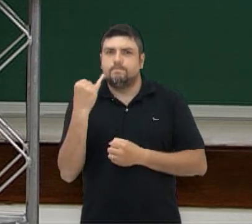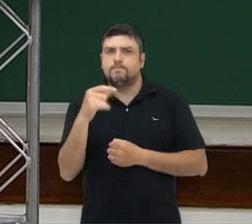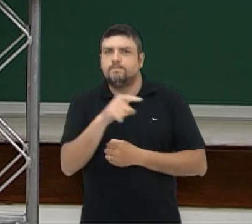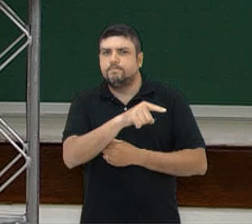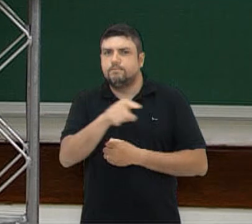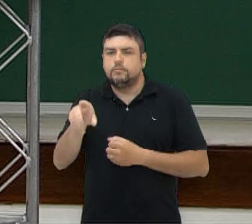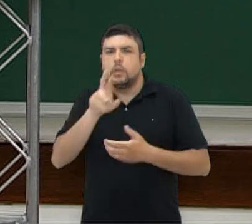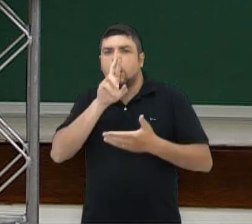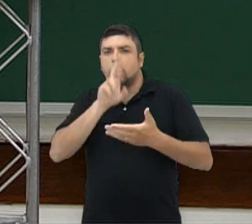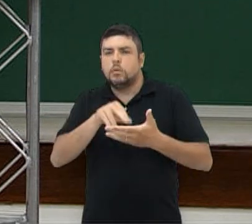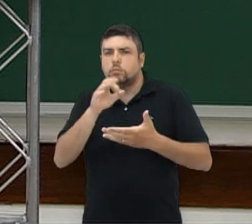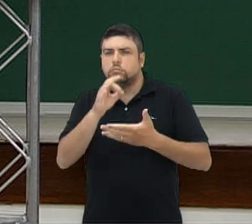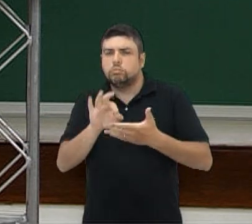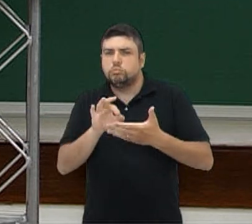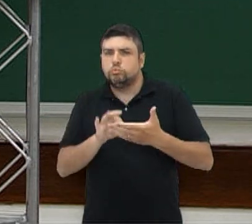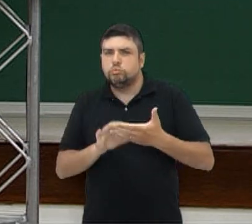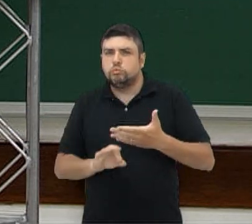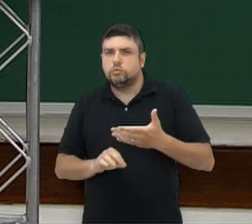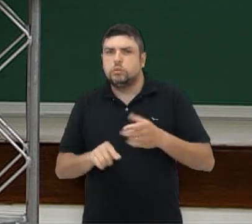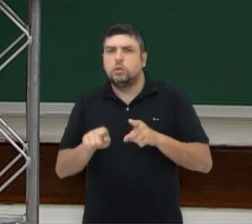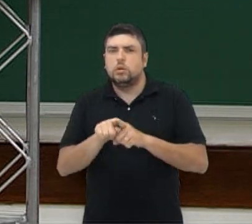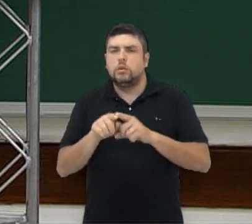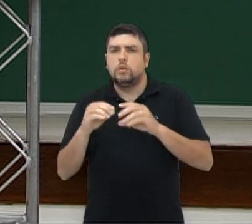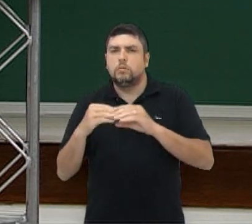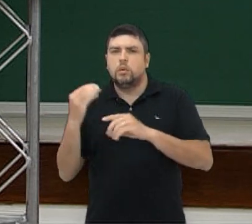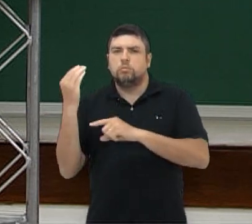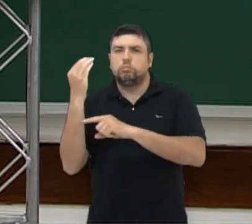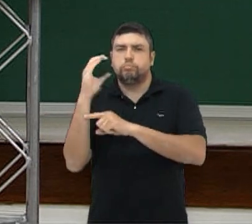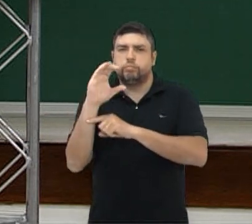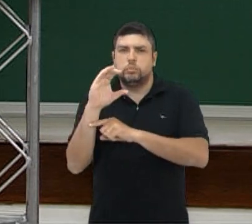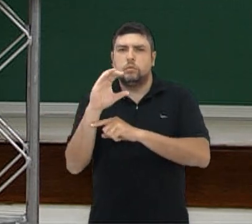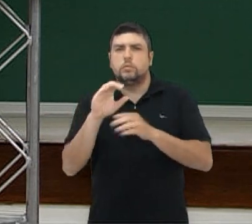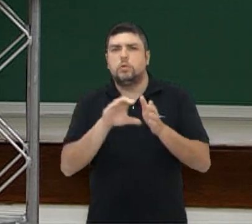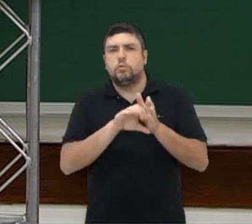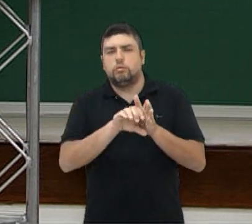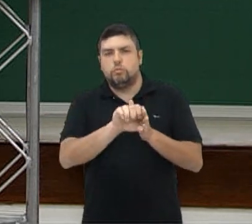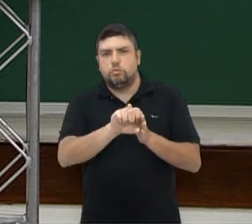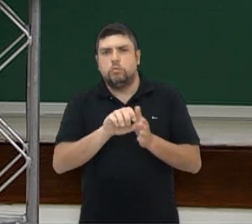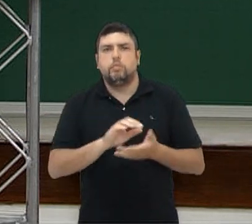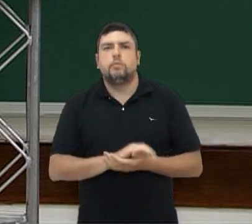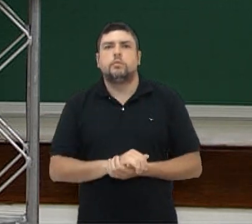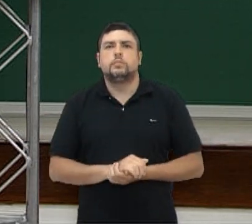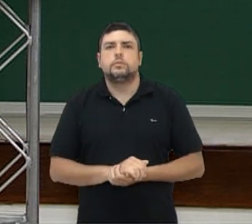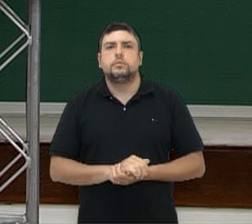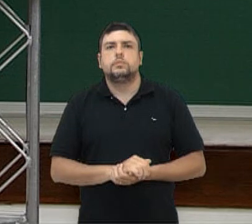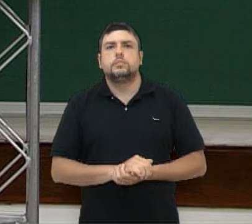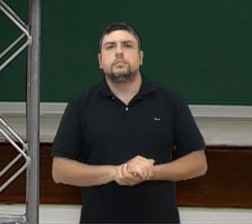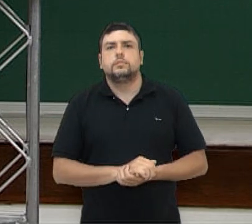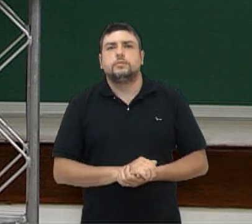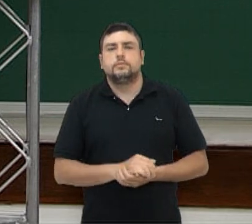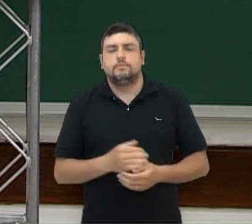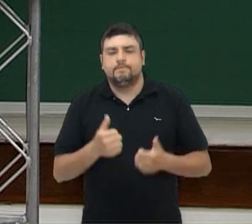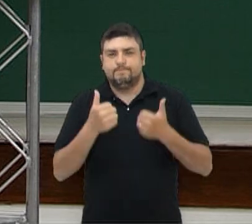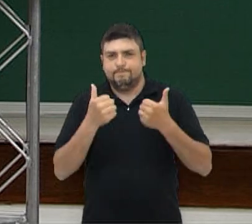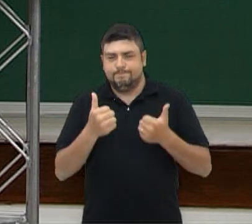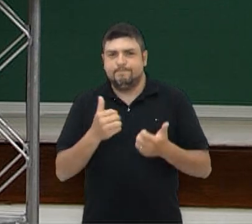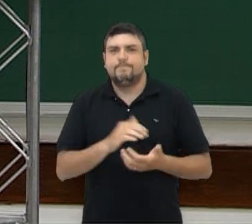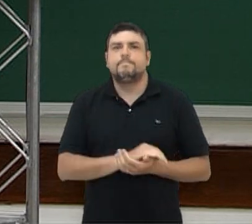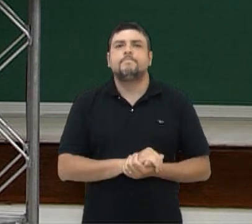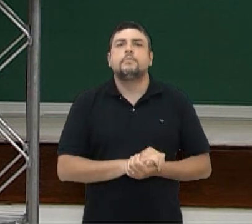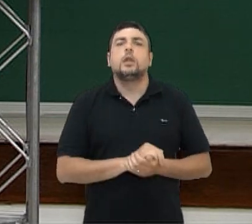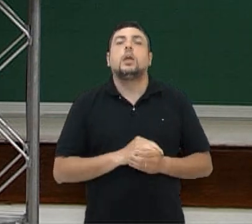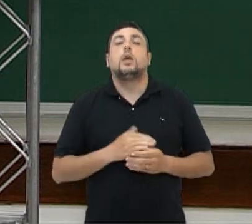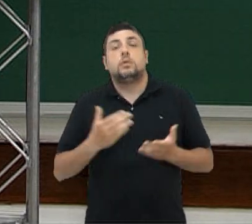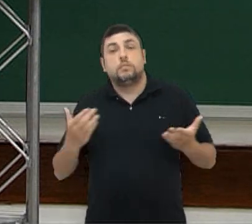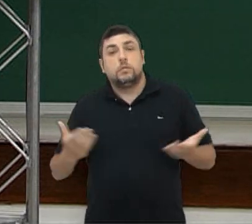as atividades e postando as atividades aí na nossa plataforma do Class. Beleza, gente? Estamos aí com vocês. Vamos lá